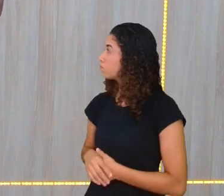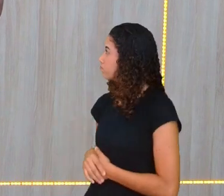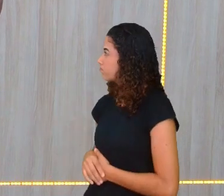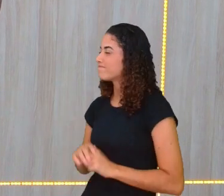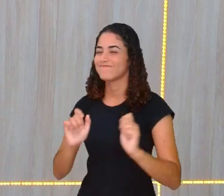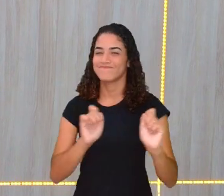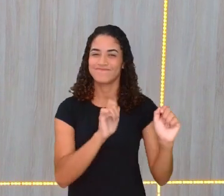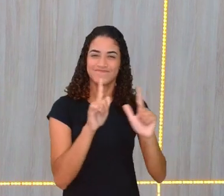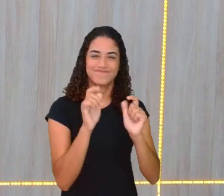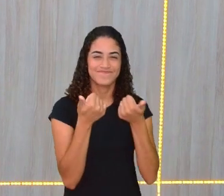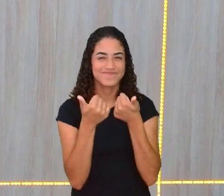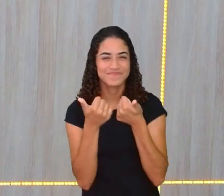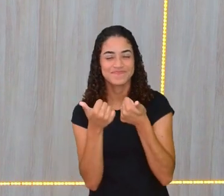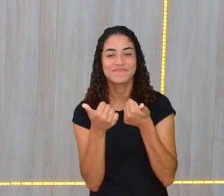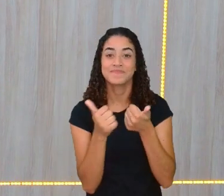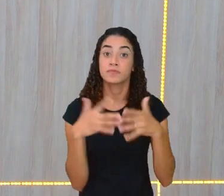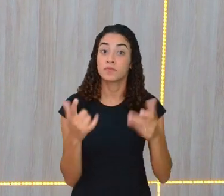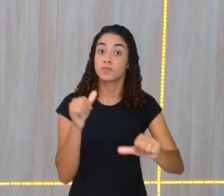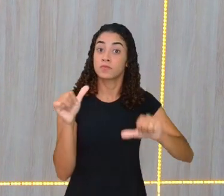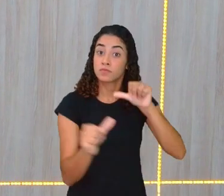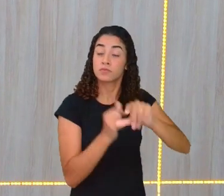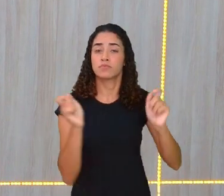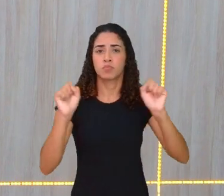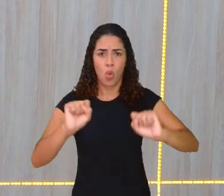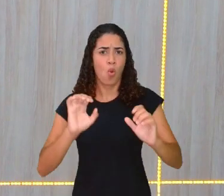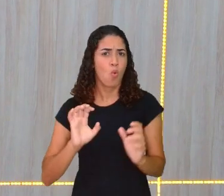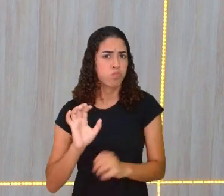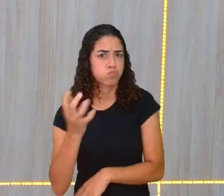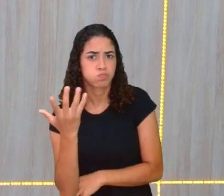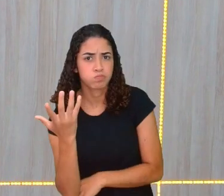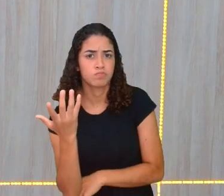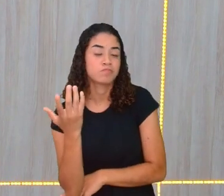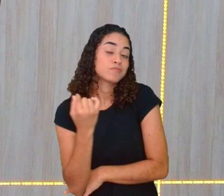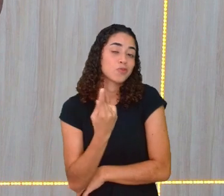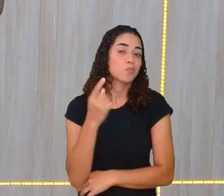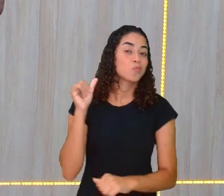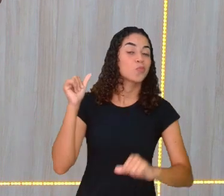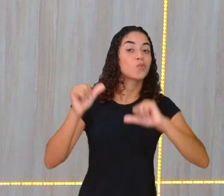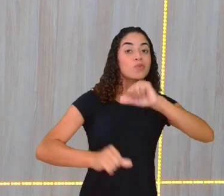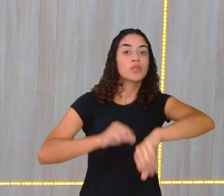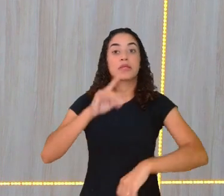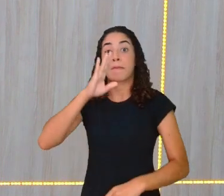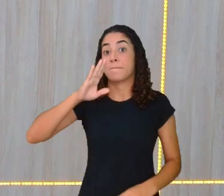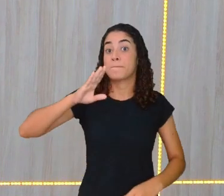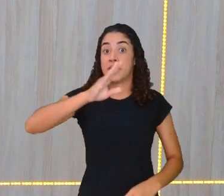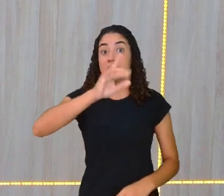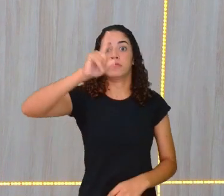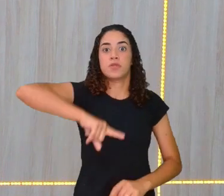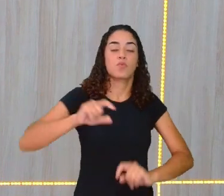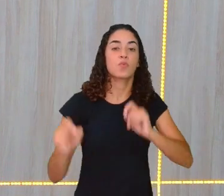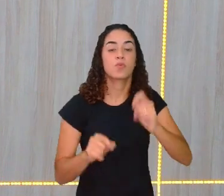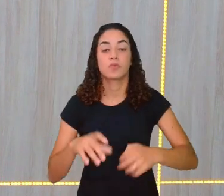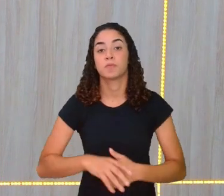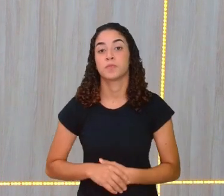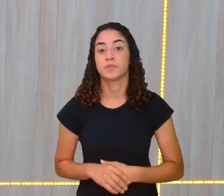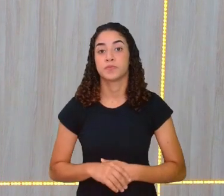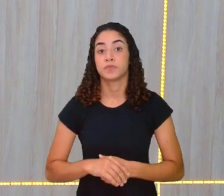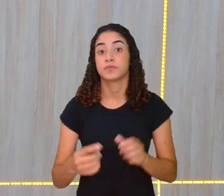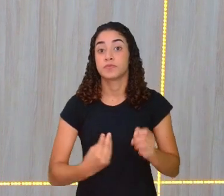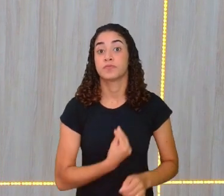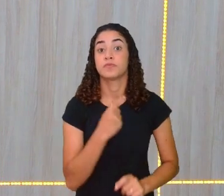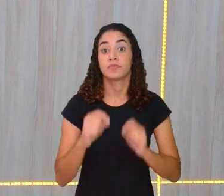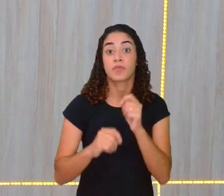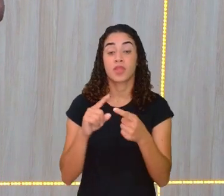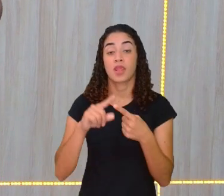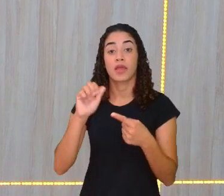Estou aqui, né? E aí, as mudanças que podem acontecer. Uma dessas mudanças principais é a presença do